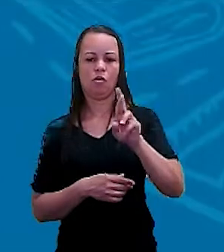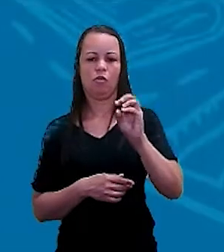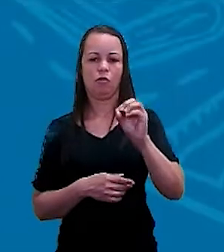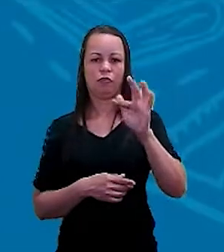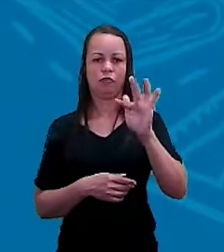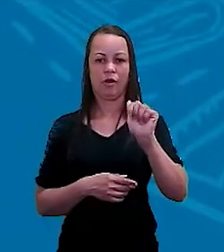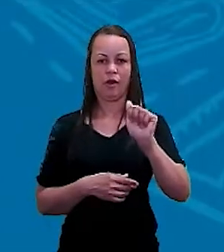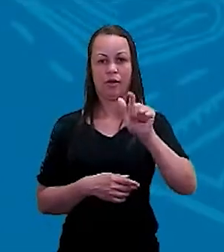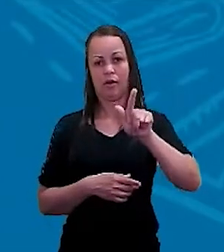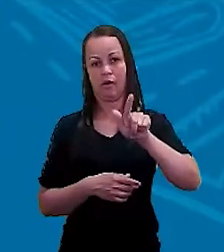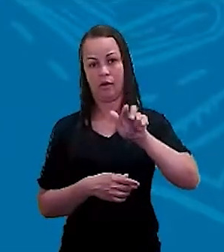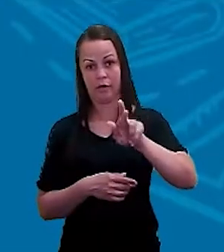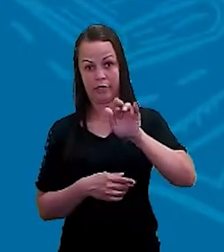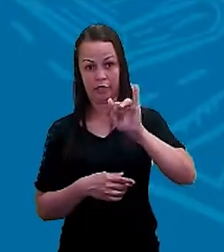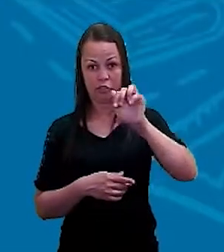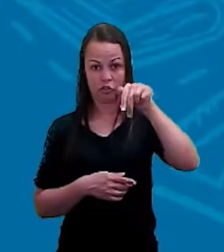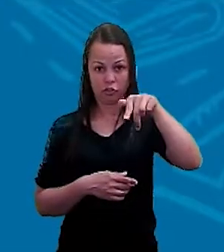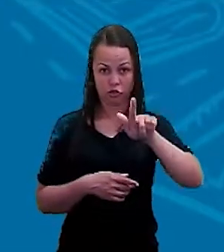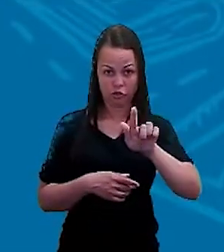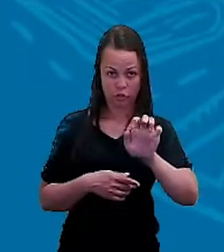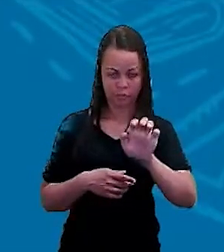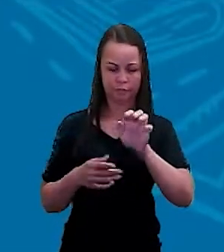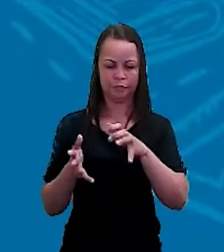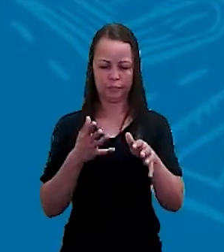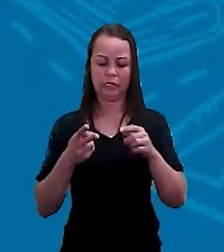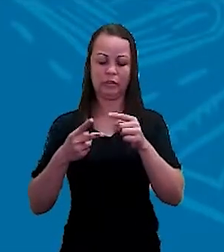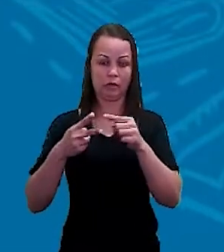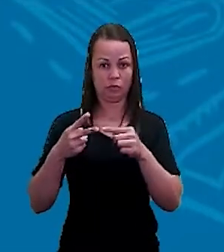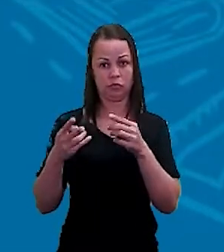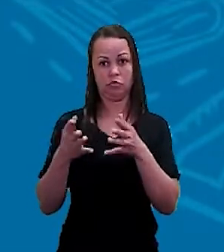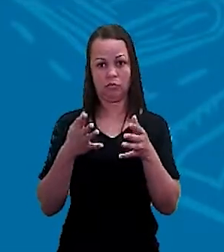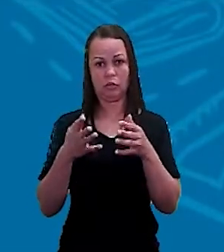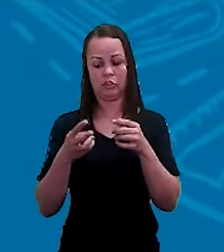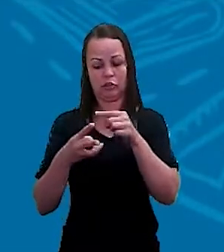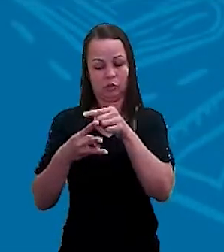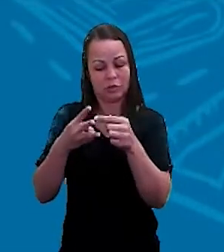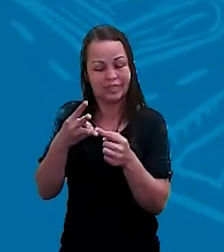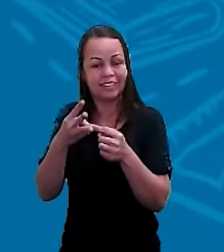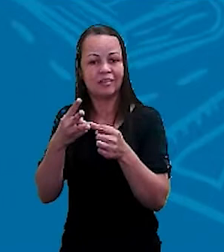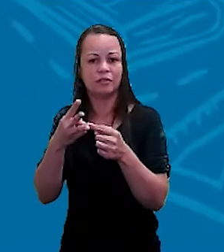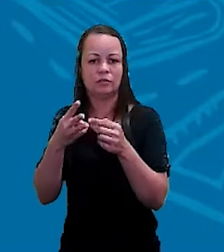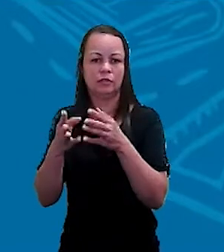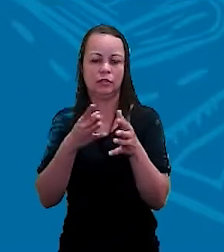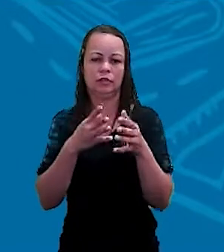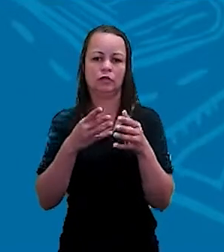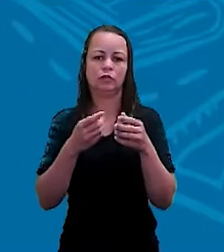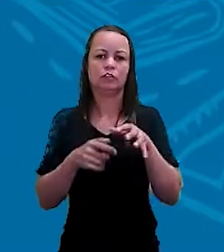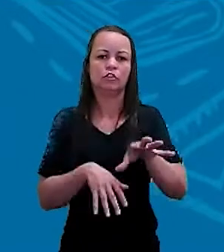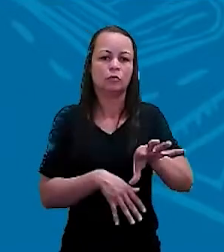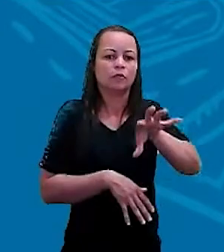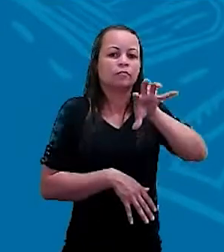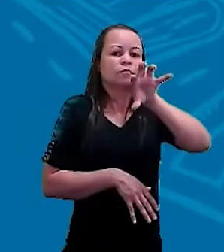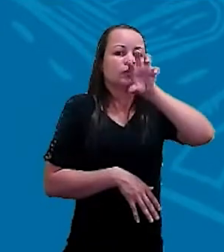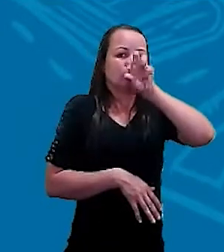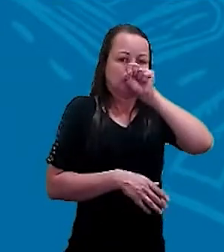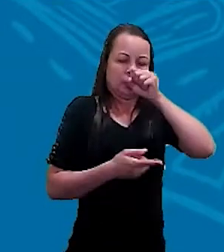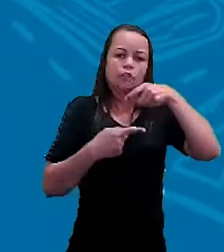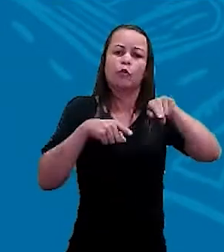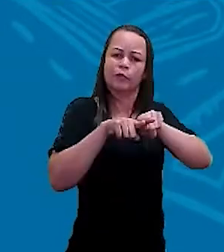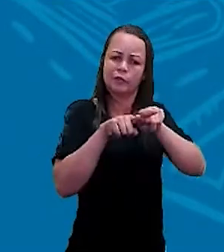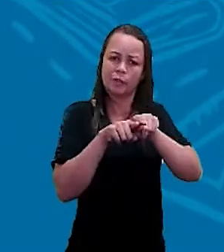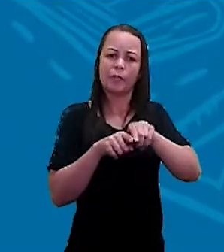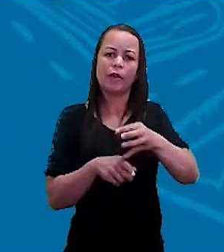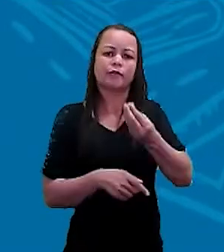teria uma relação íntima, tanto com o sistema respiratório quanto o sistema digestório. Então, se você pensar assim,